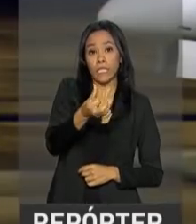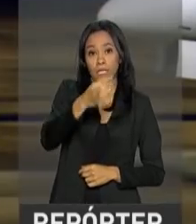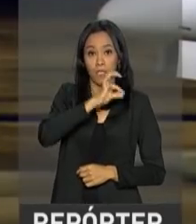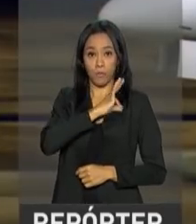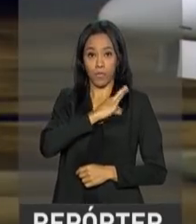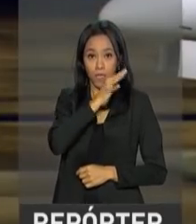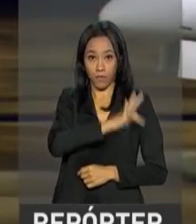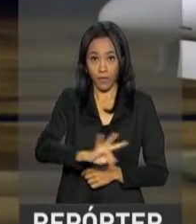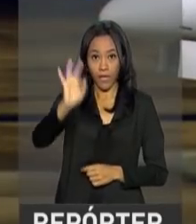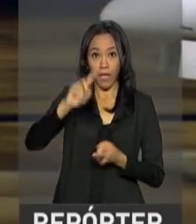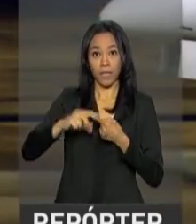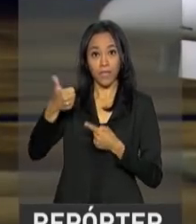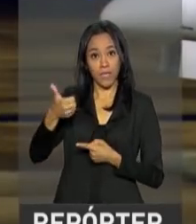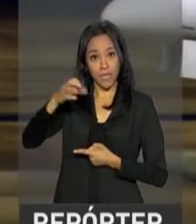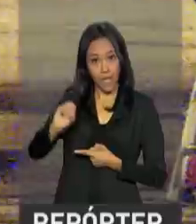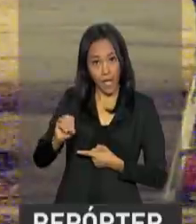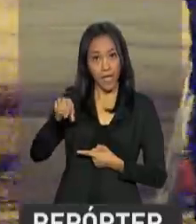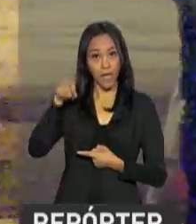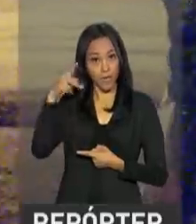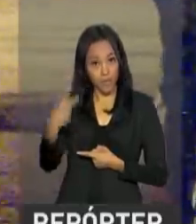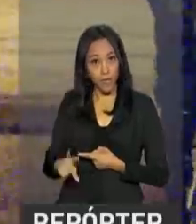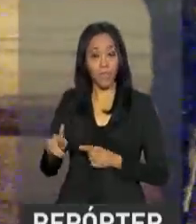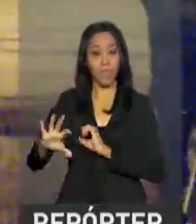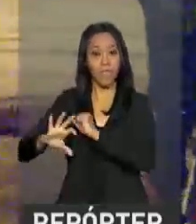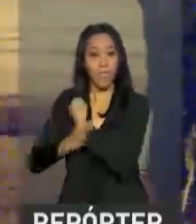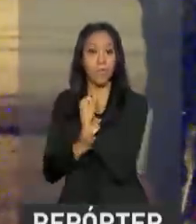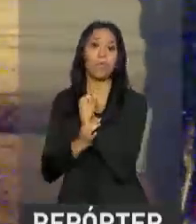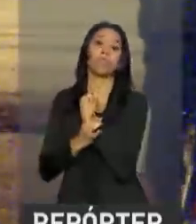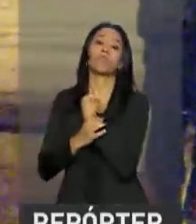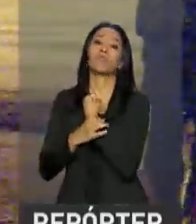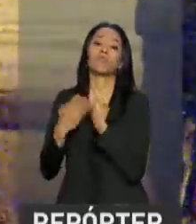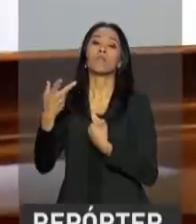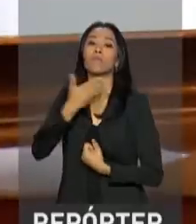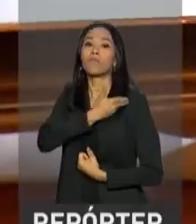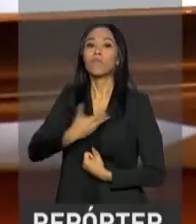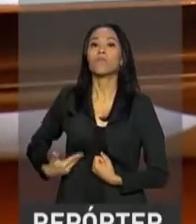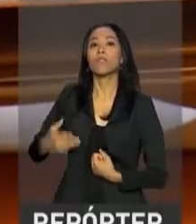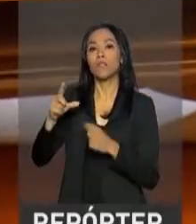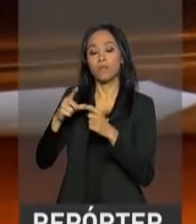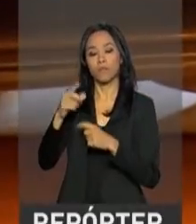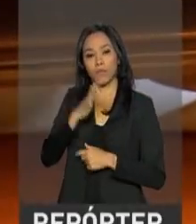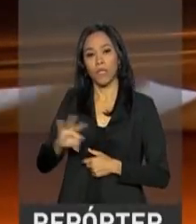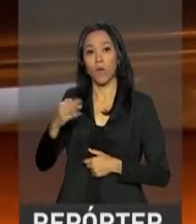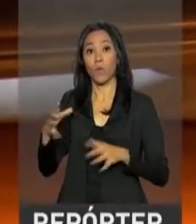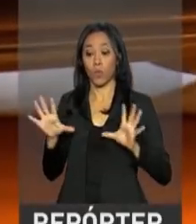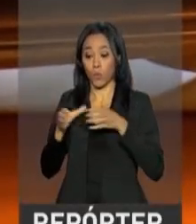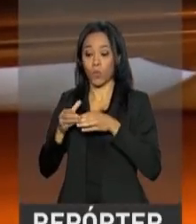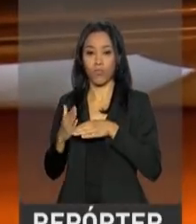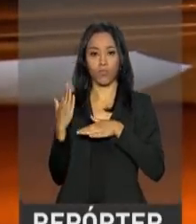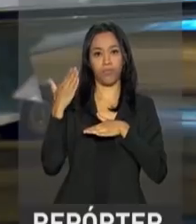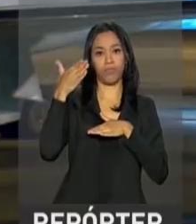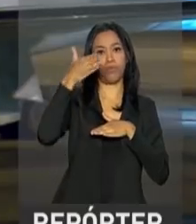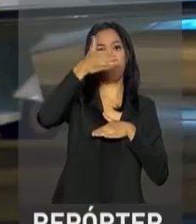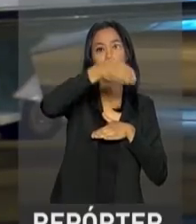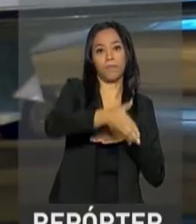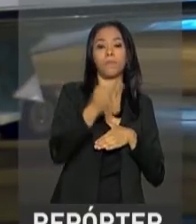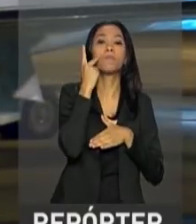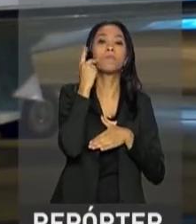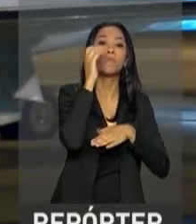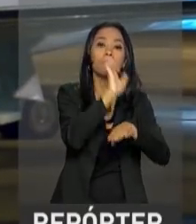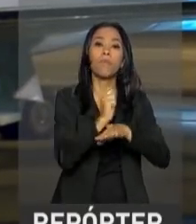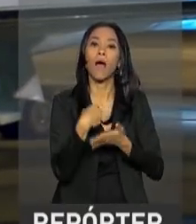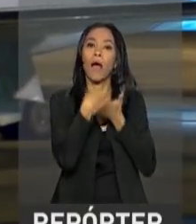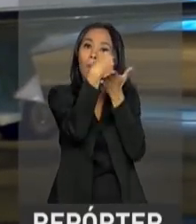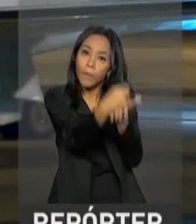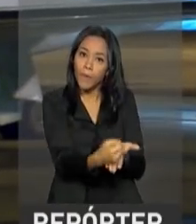federais e dez integrantes da força nacional de segurança pública que seguiram pro ceará para dar apoio às forças policiais do estado